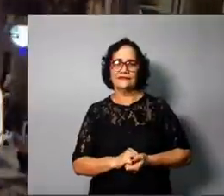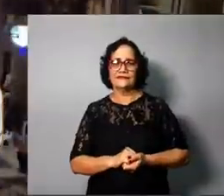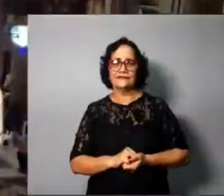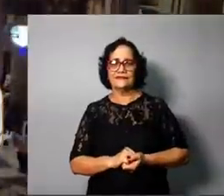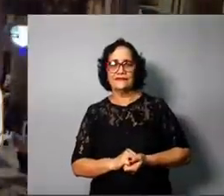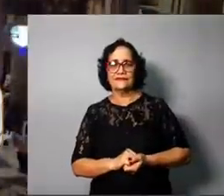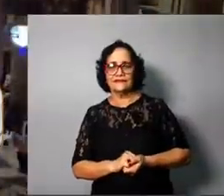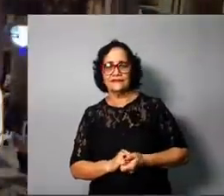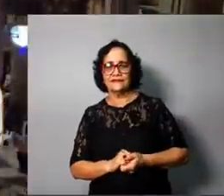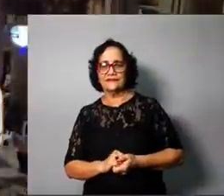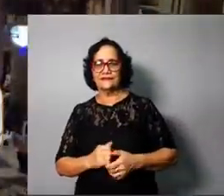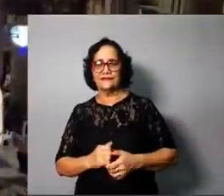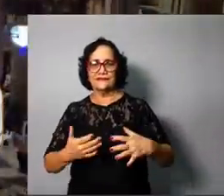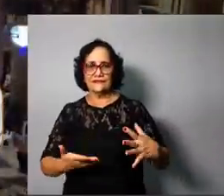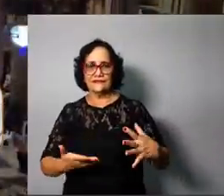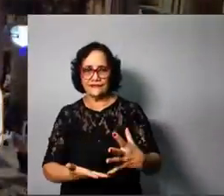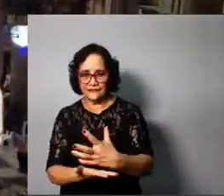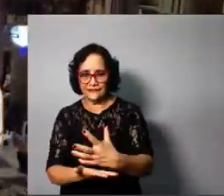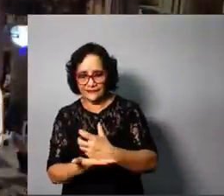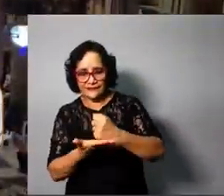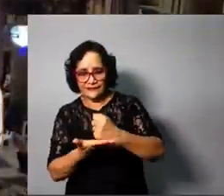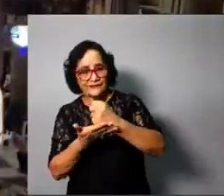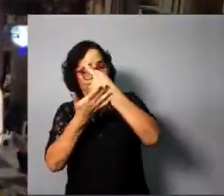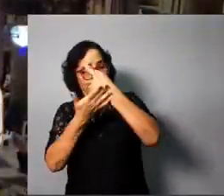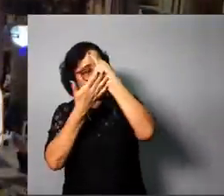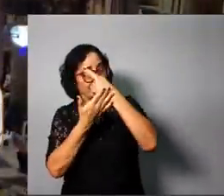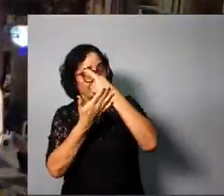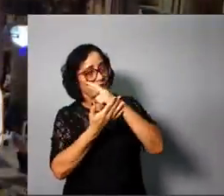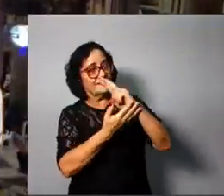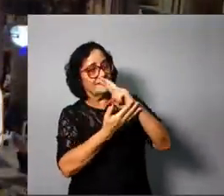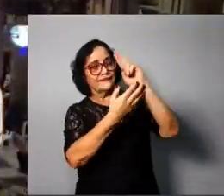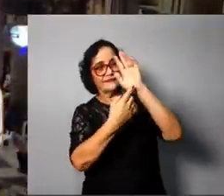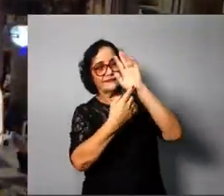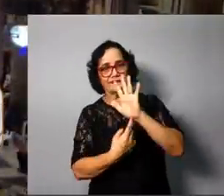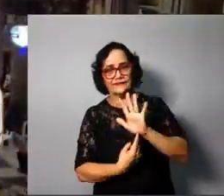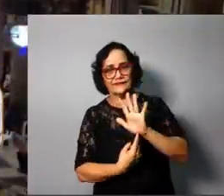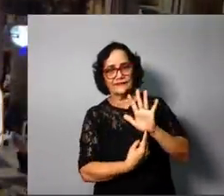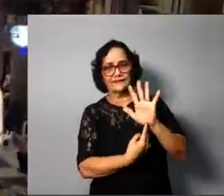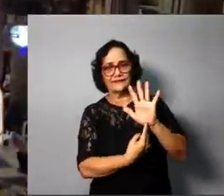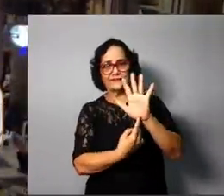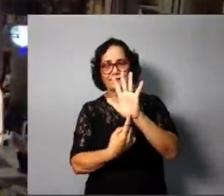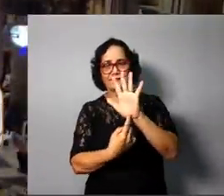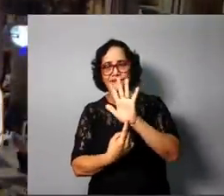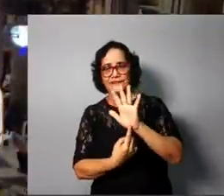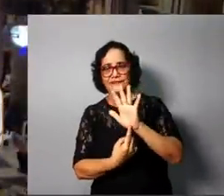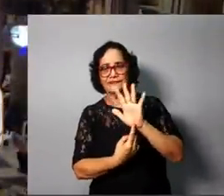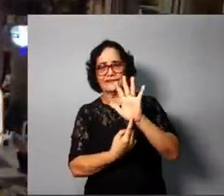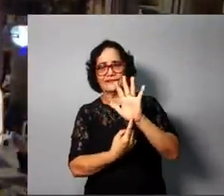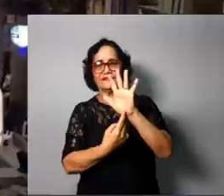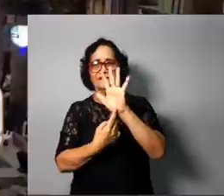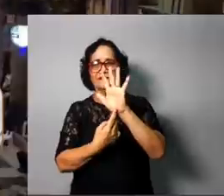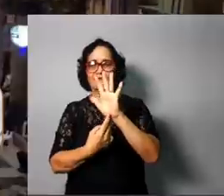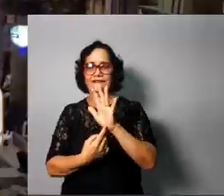salvação. O Senhor fez conhecer a